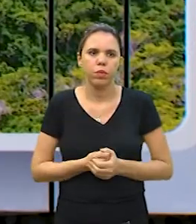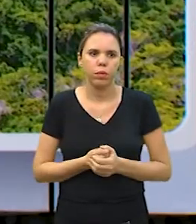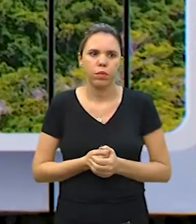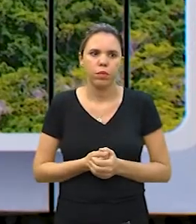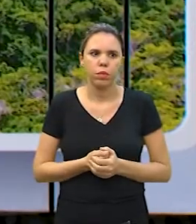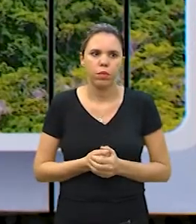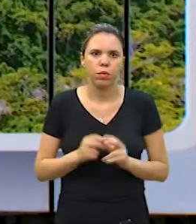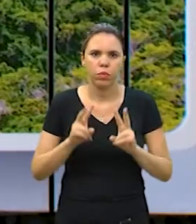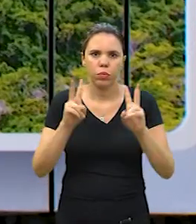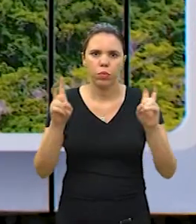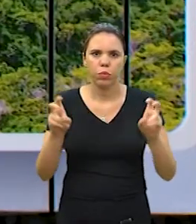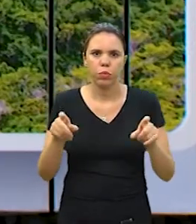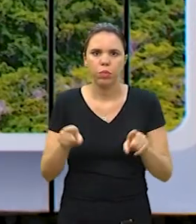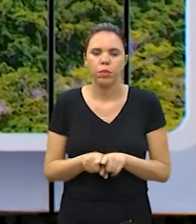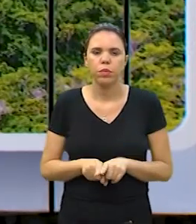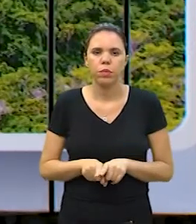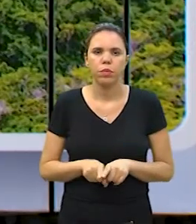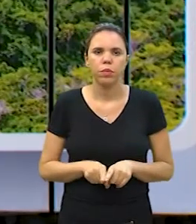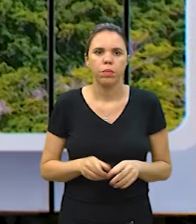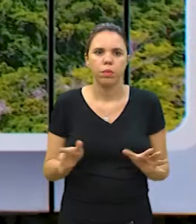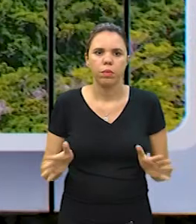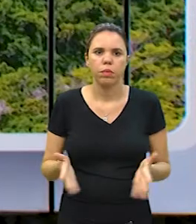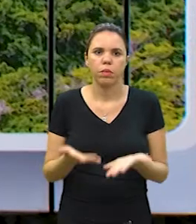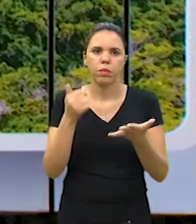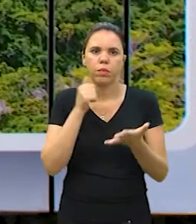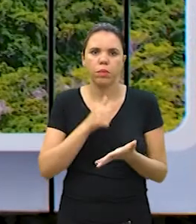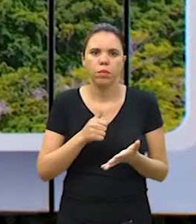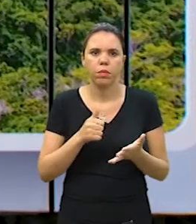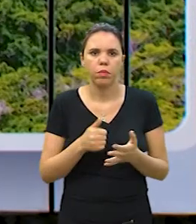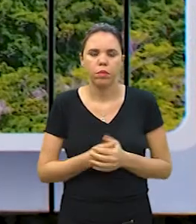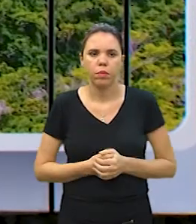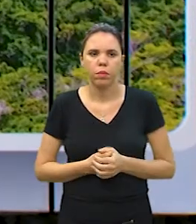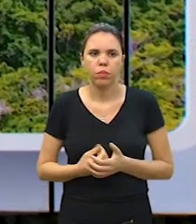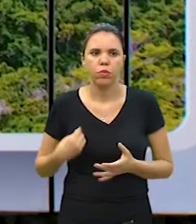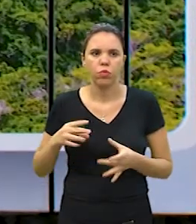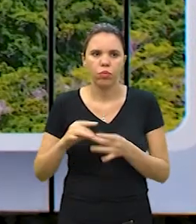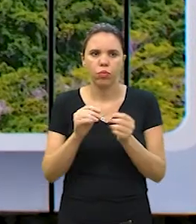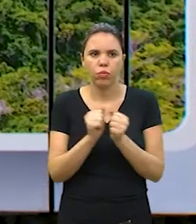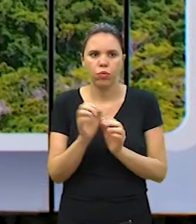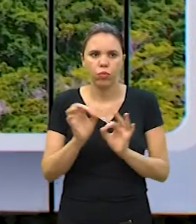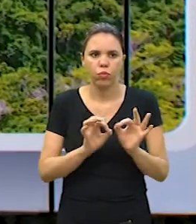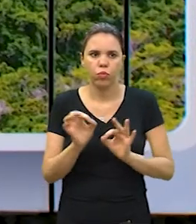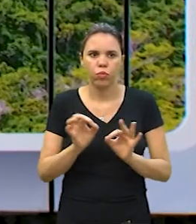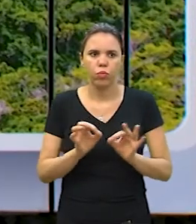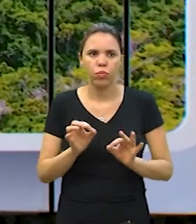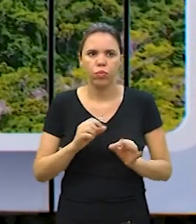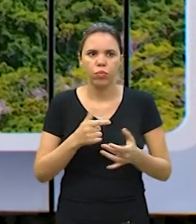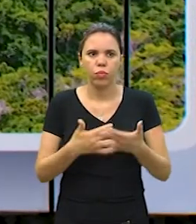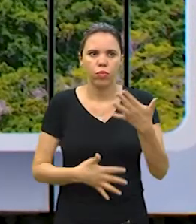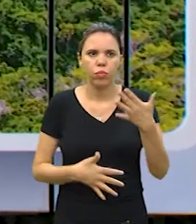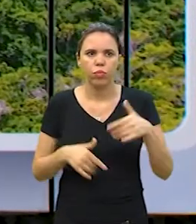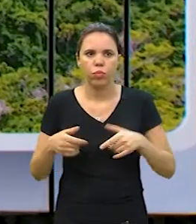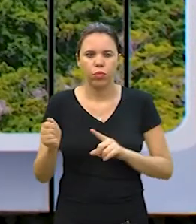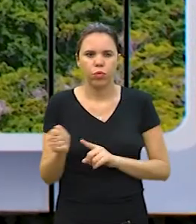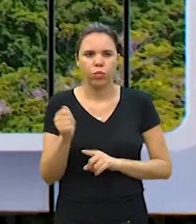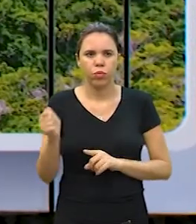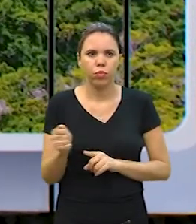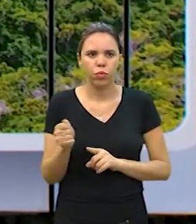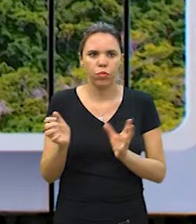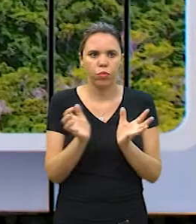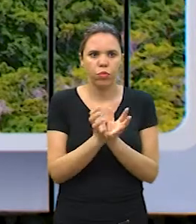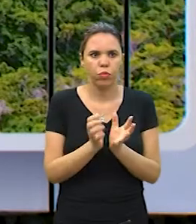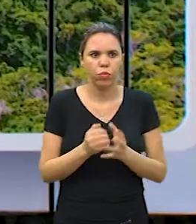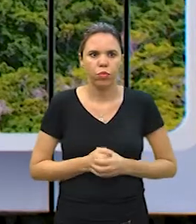mulher e, sobretudo, também de incentivar as mulheres a estarem juntas e se organizarem. Tem várias